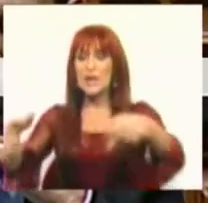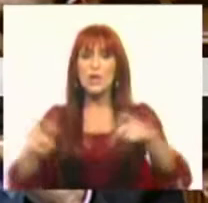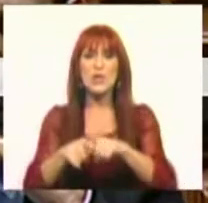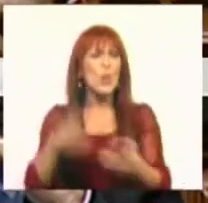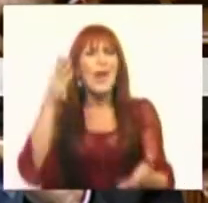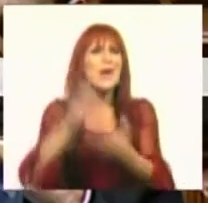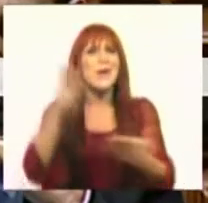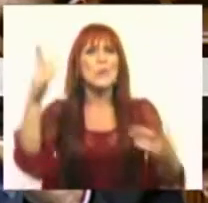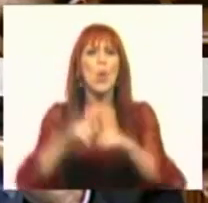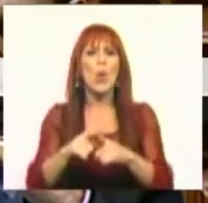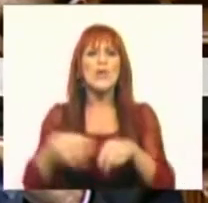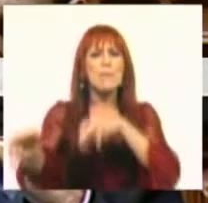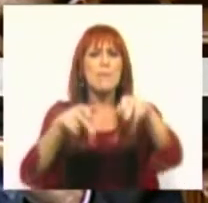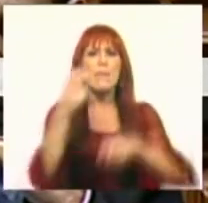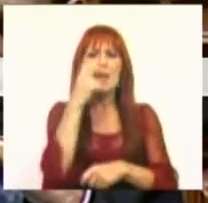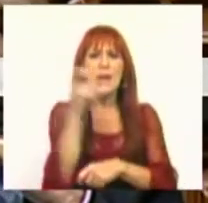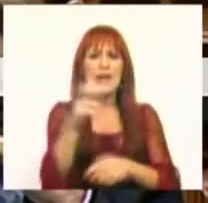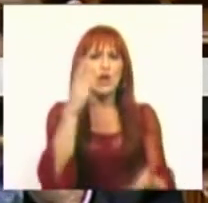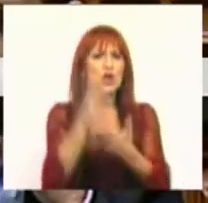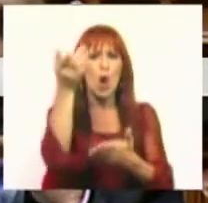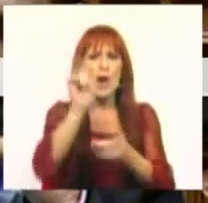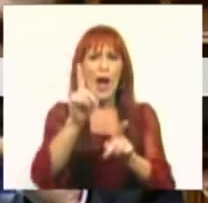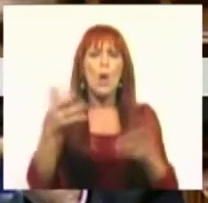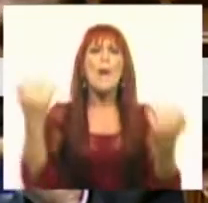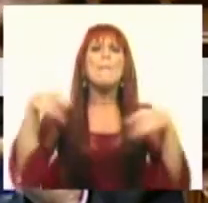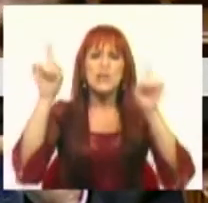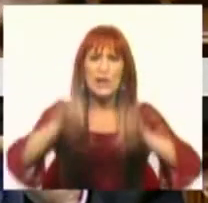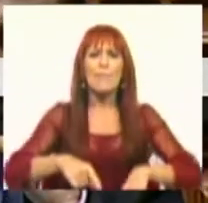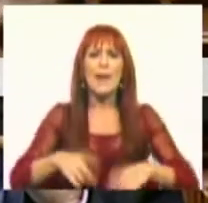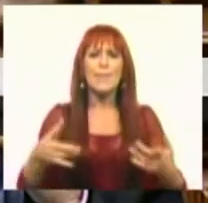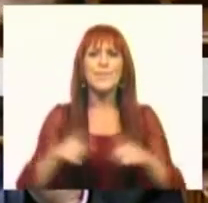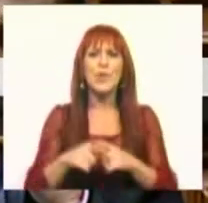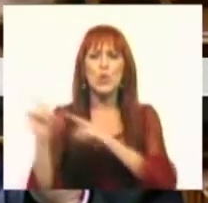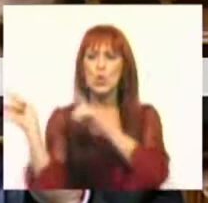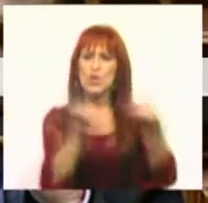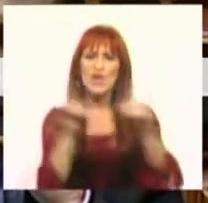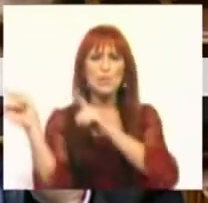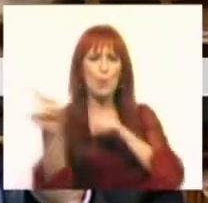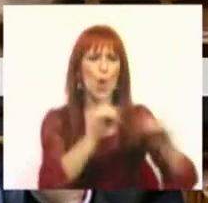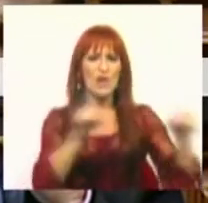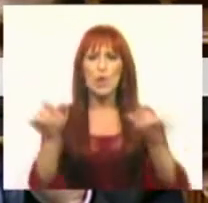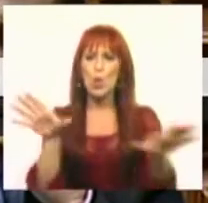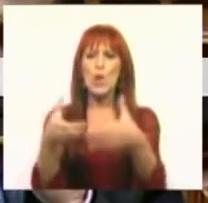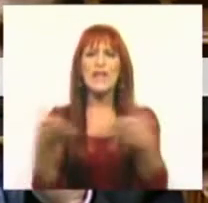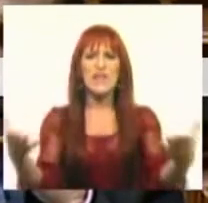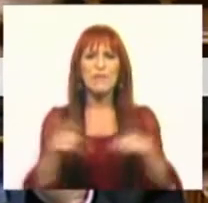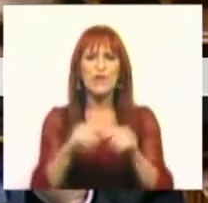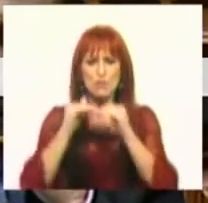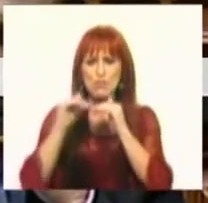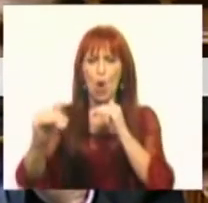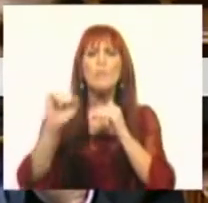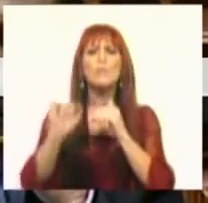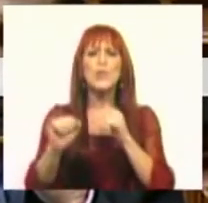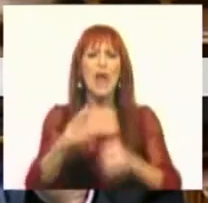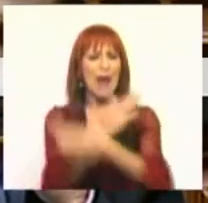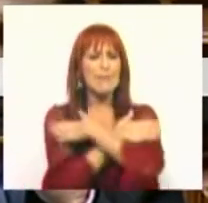não apenas o da mobilidade elétrica, mas também o do transporte coletivo sustentável